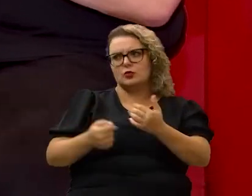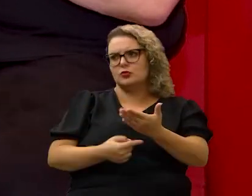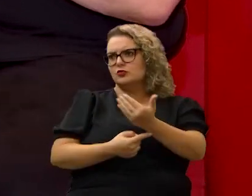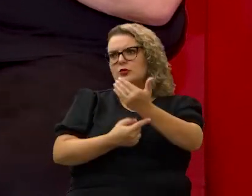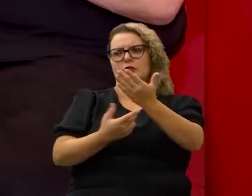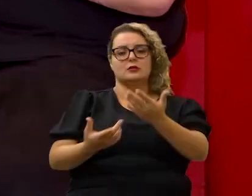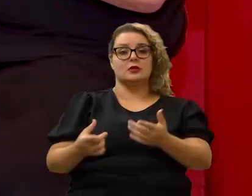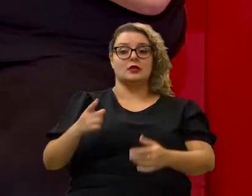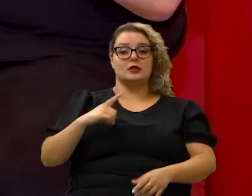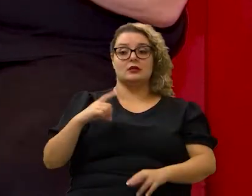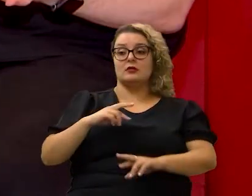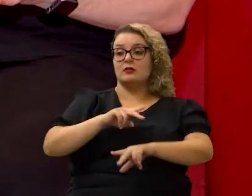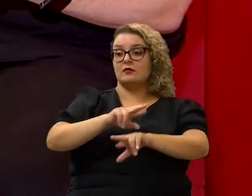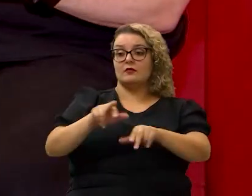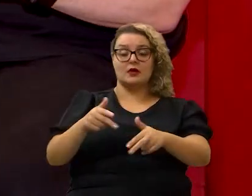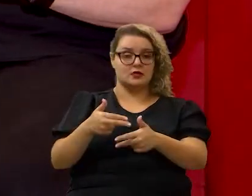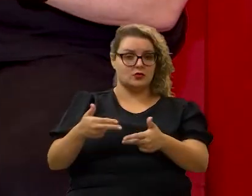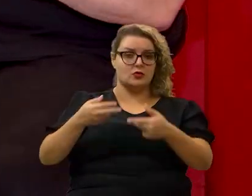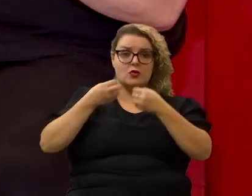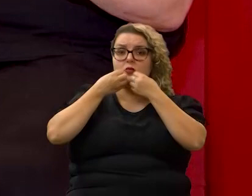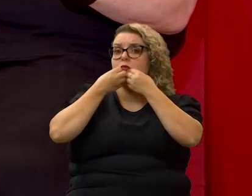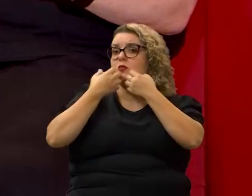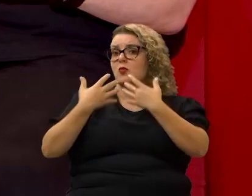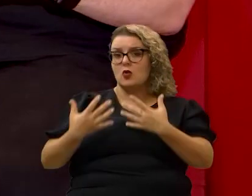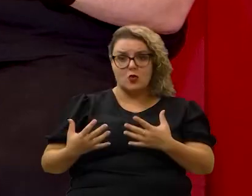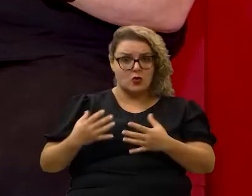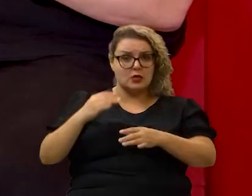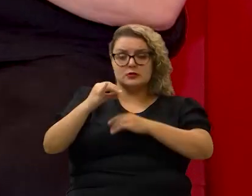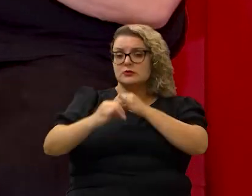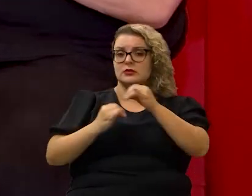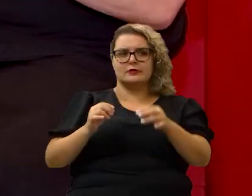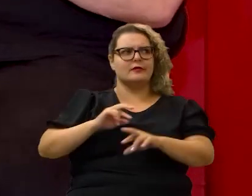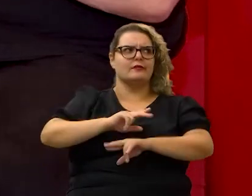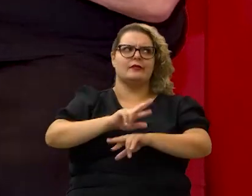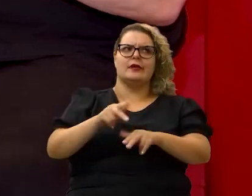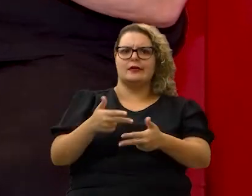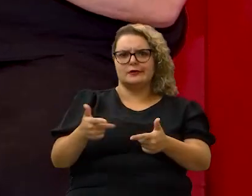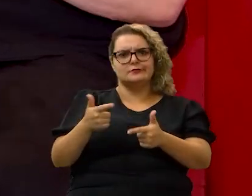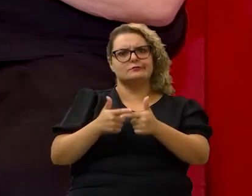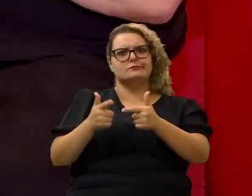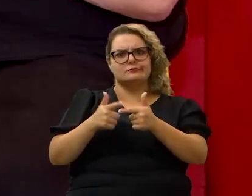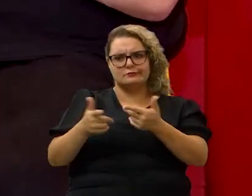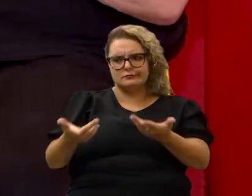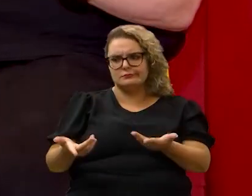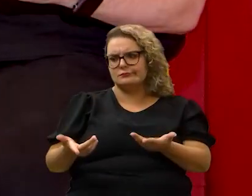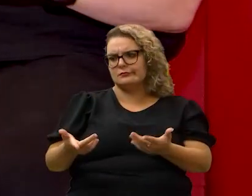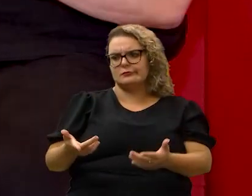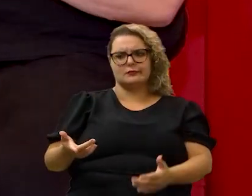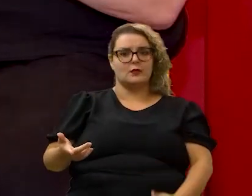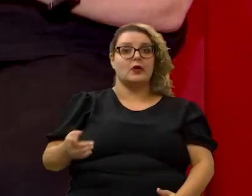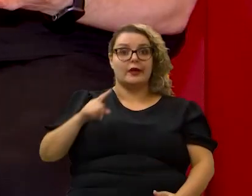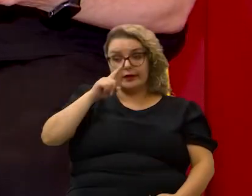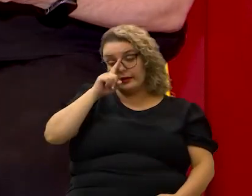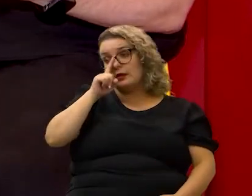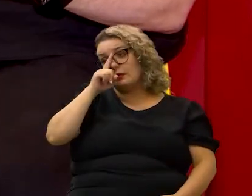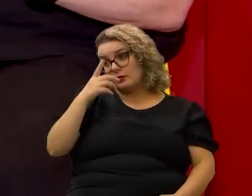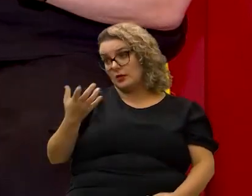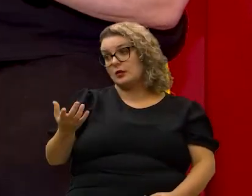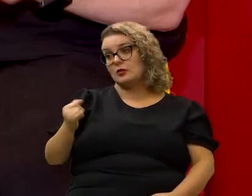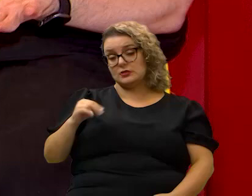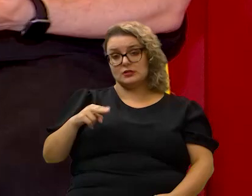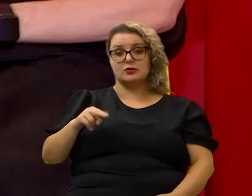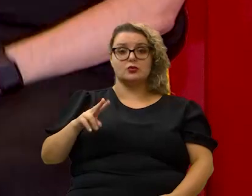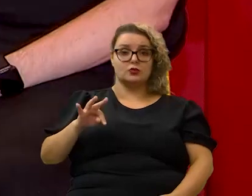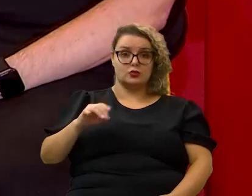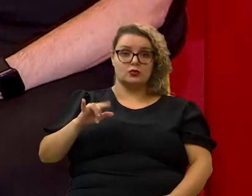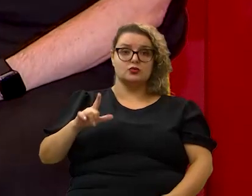tecnologia, né? Tem muita coisa útil na internet, na web, e tem muita coisa problemática e inútil e perigosa até,